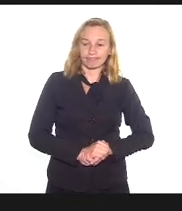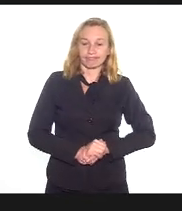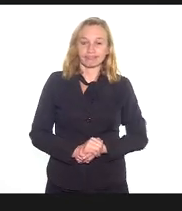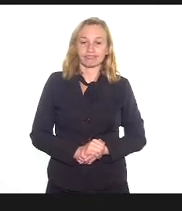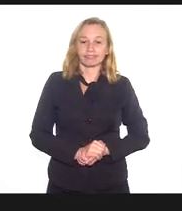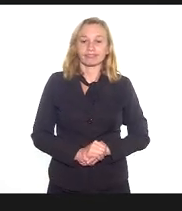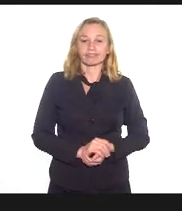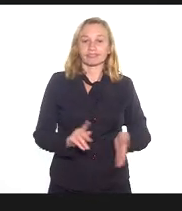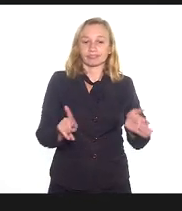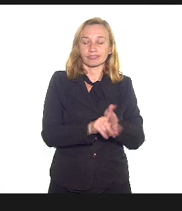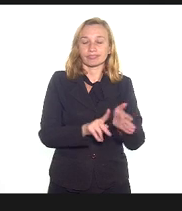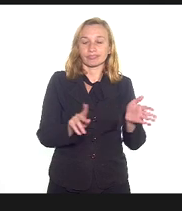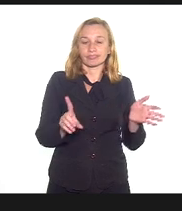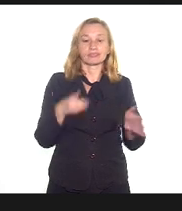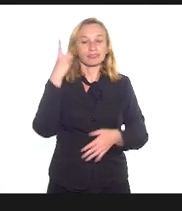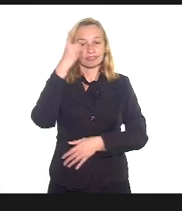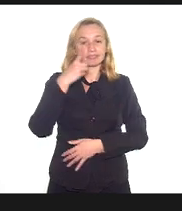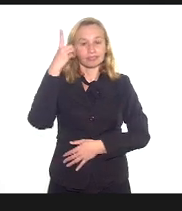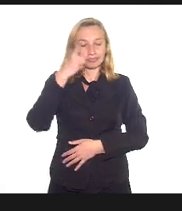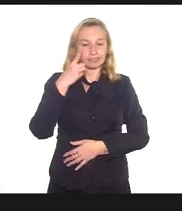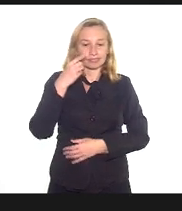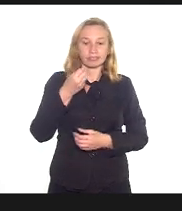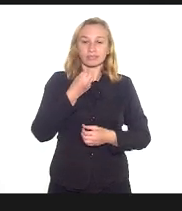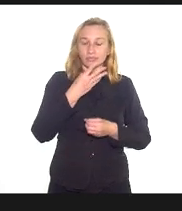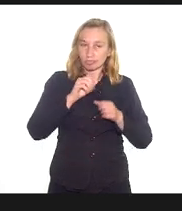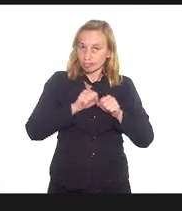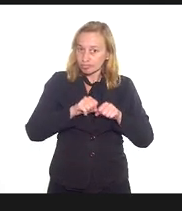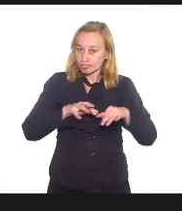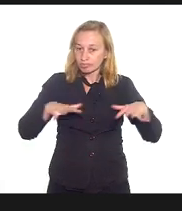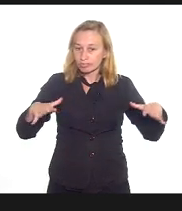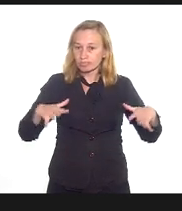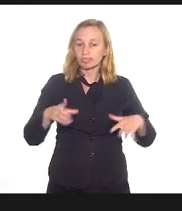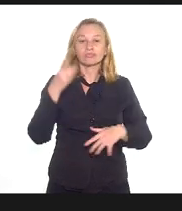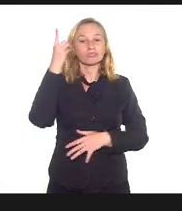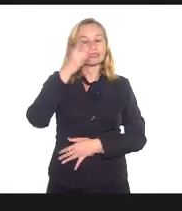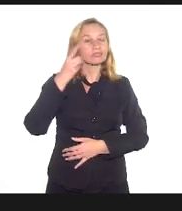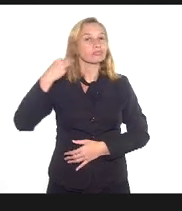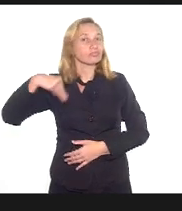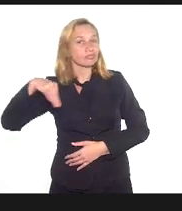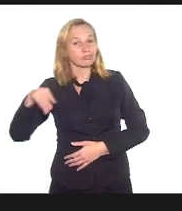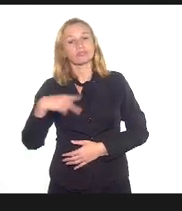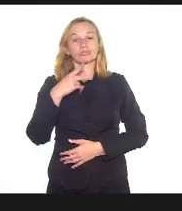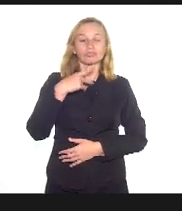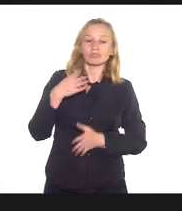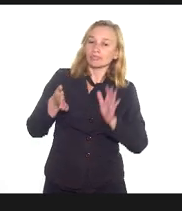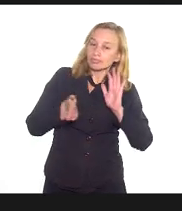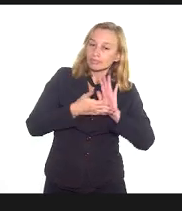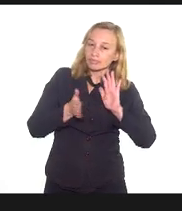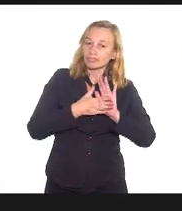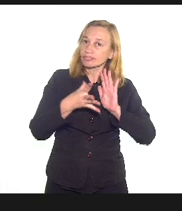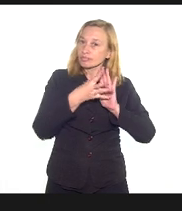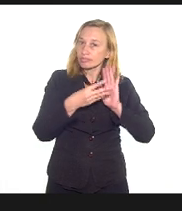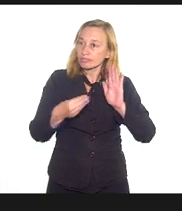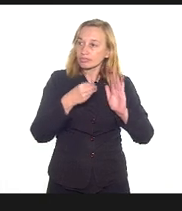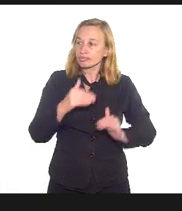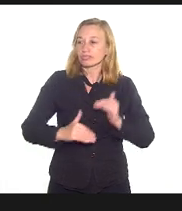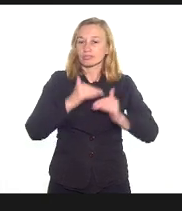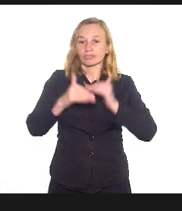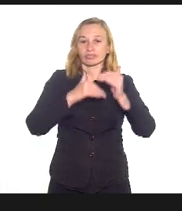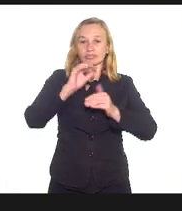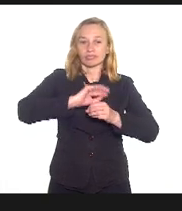O projeto da deputada é bem abrangente, como disse o deputado Carlos Mink, a proposta do modelo de